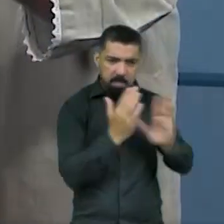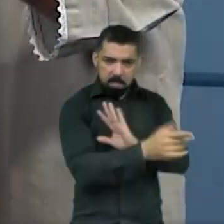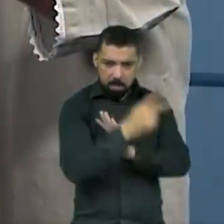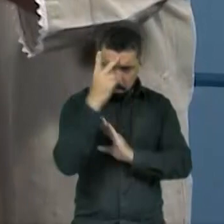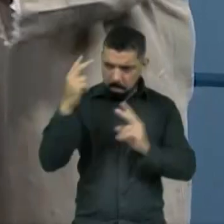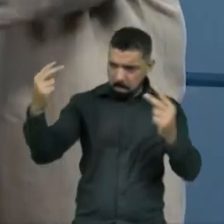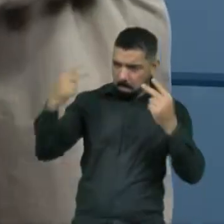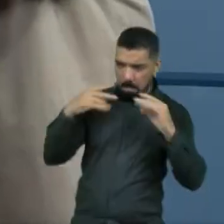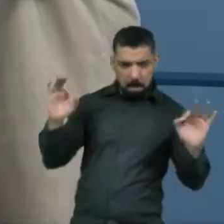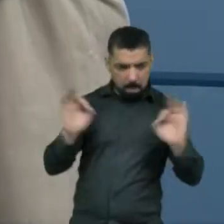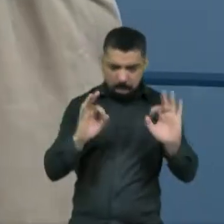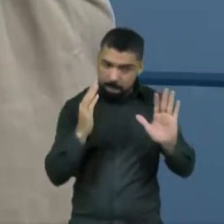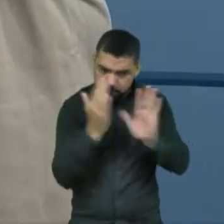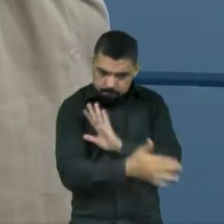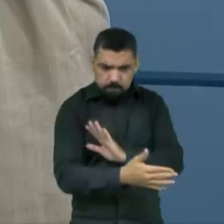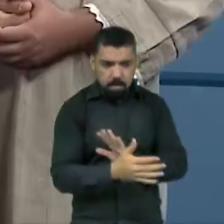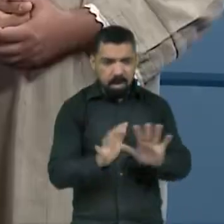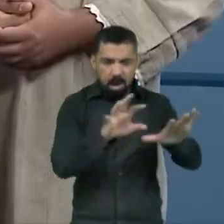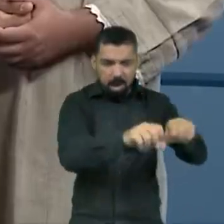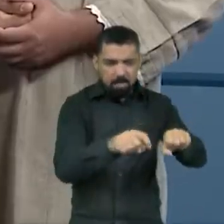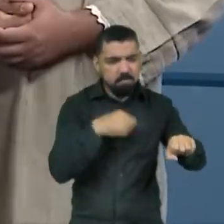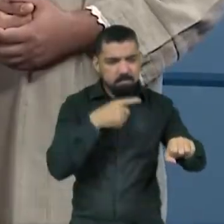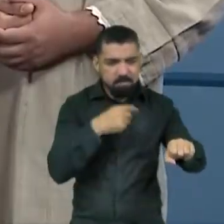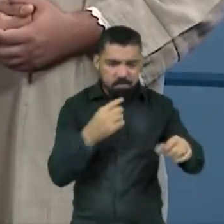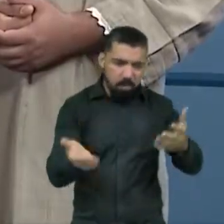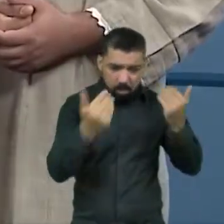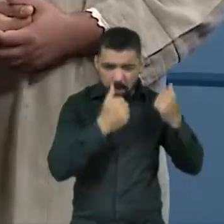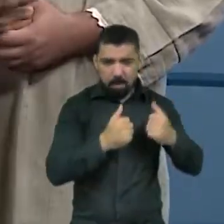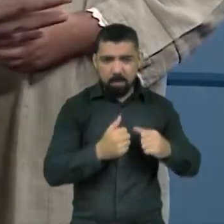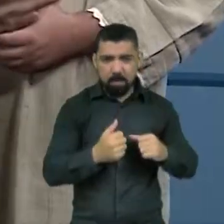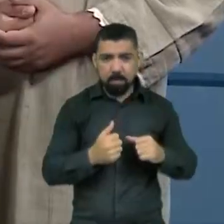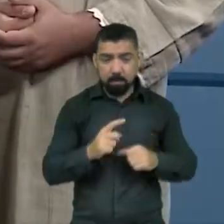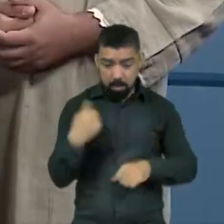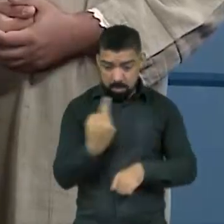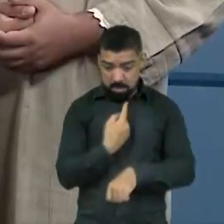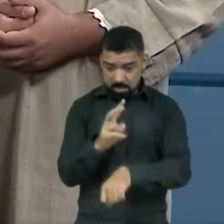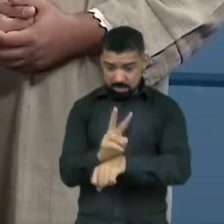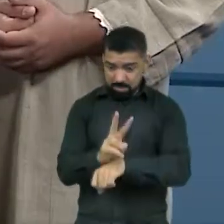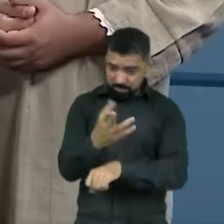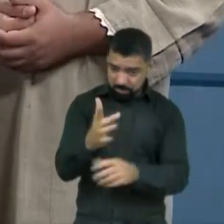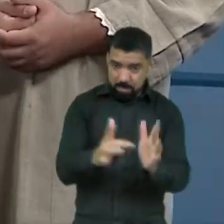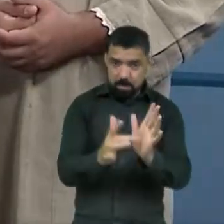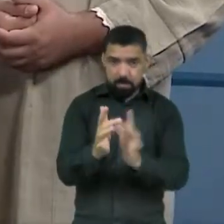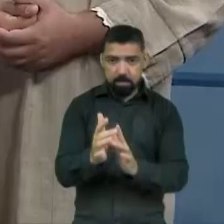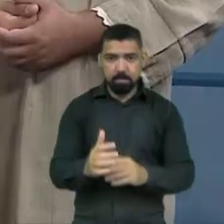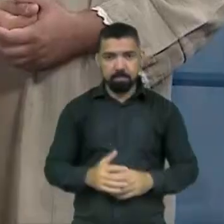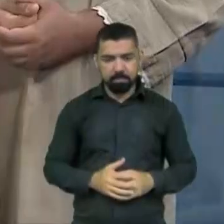vejam. Assim não poderão te prender. Todos nós o protegeremos.